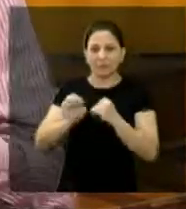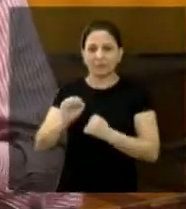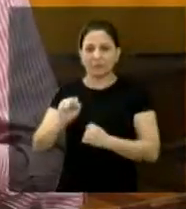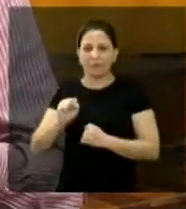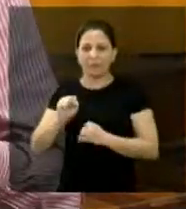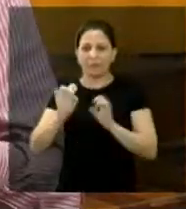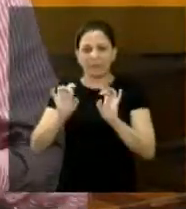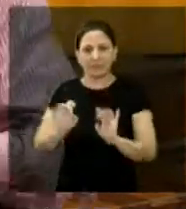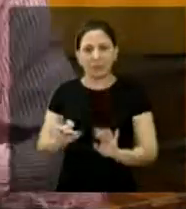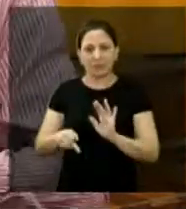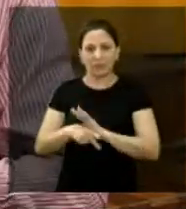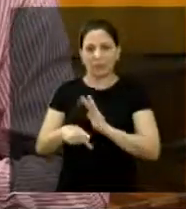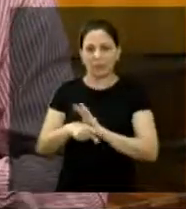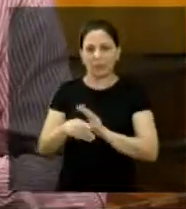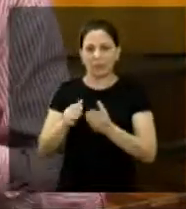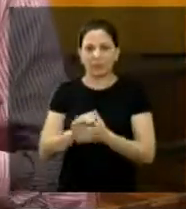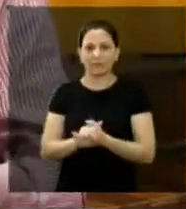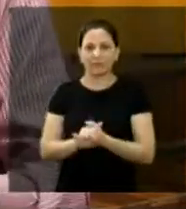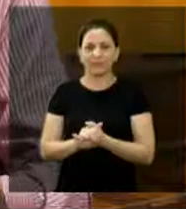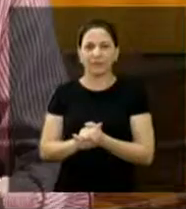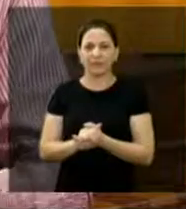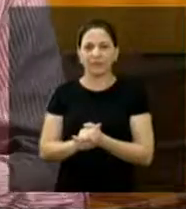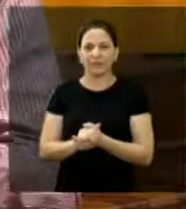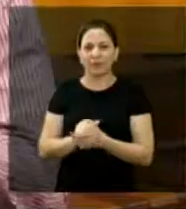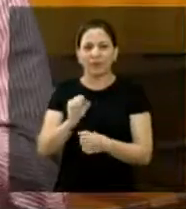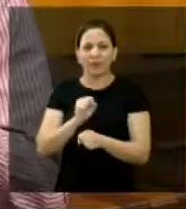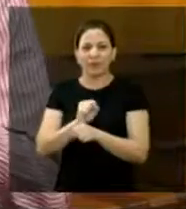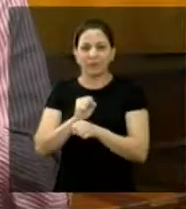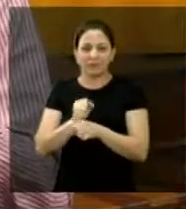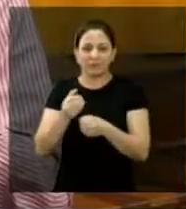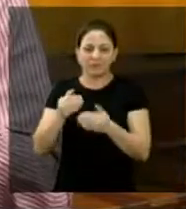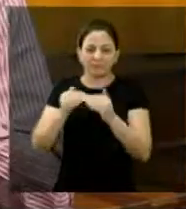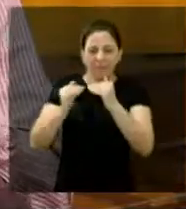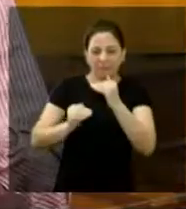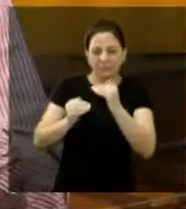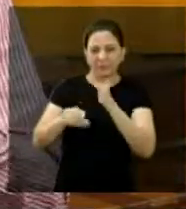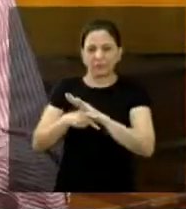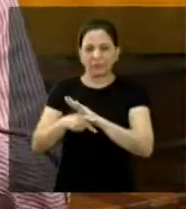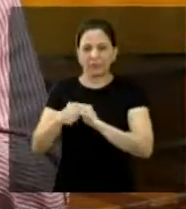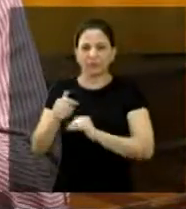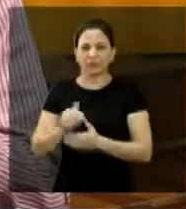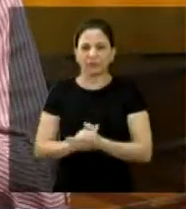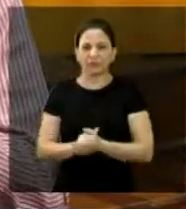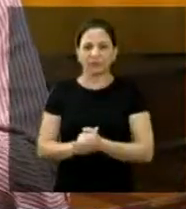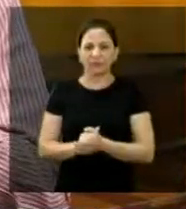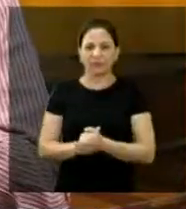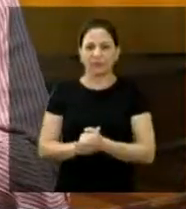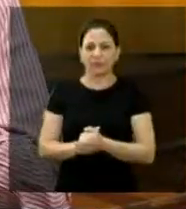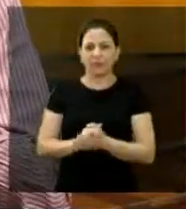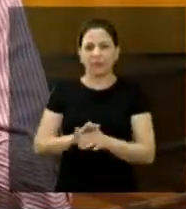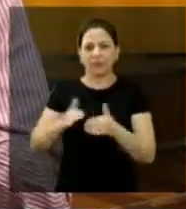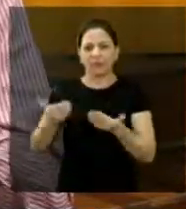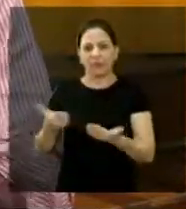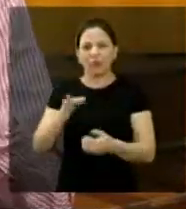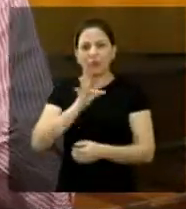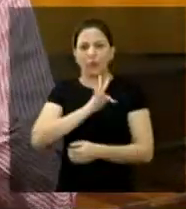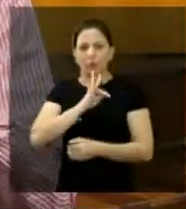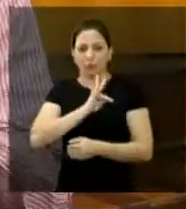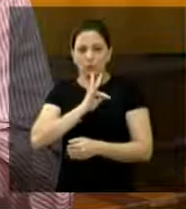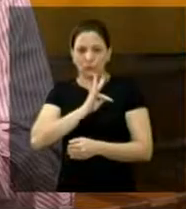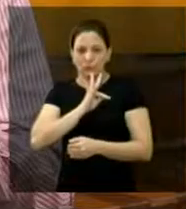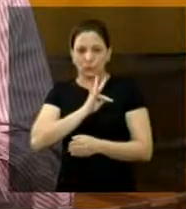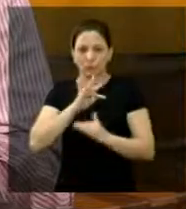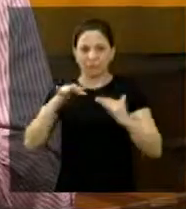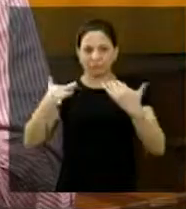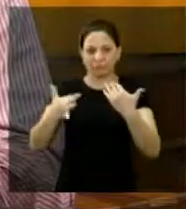com a Ferroviária rebaixada e eu também. Por extensão, eu estaria rebaixado. Eu e toda a equipe. Quando a Ferroviária subiu, eu entendi